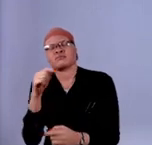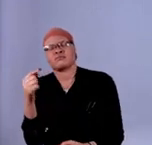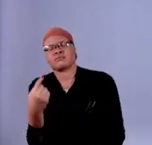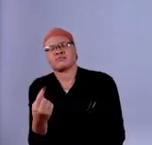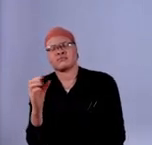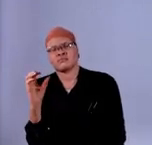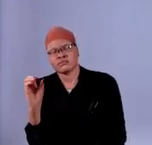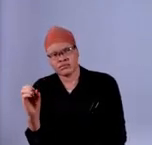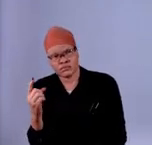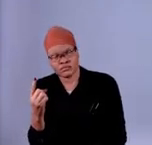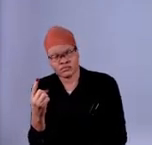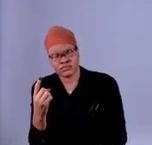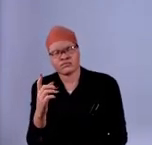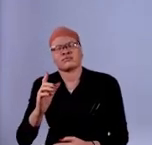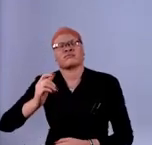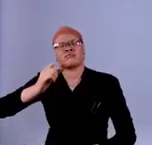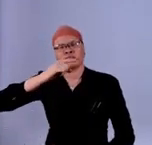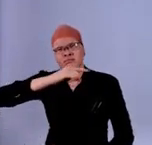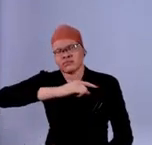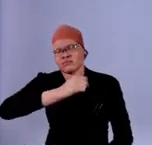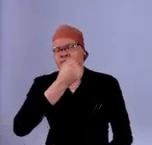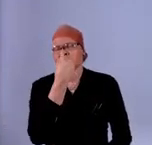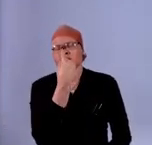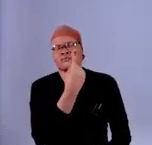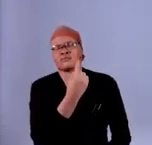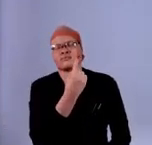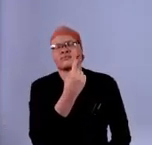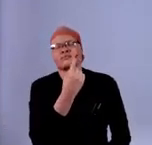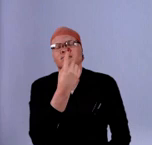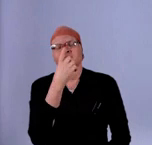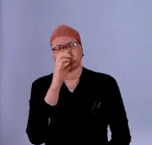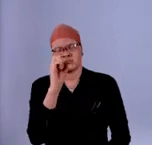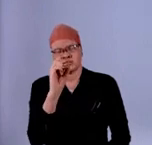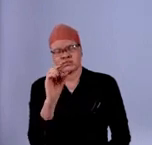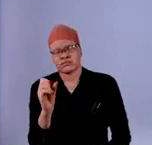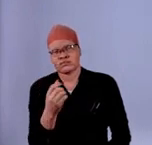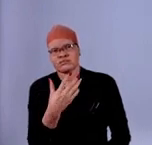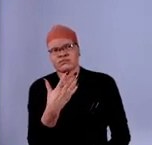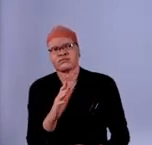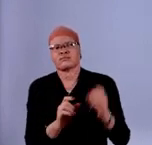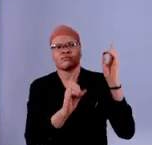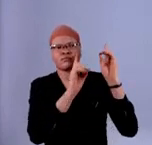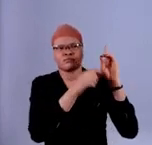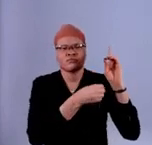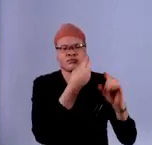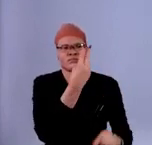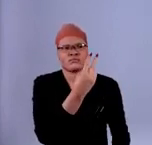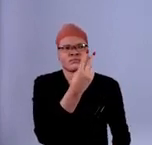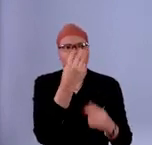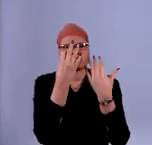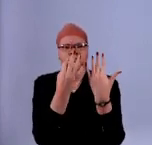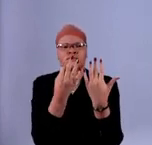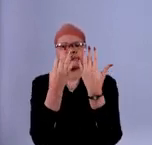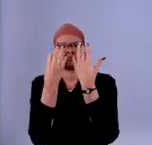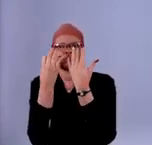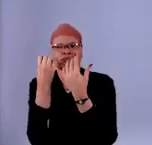99 sobre 101 é maior que 89 sobre 101 Aline de